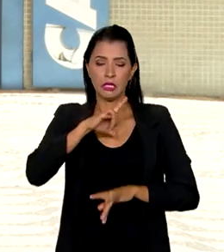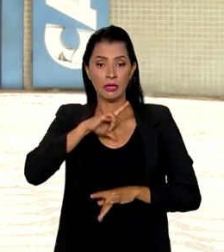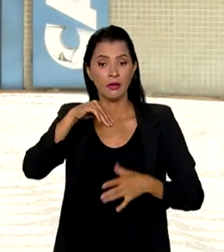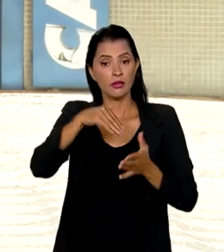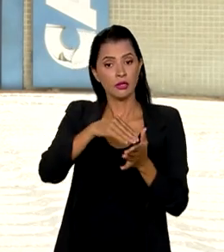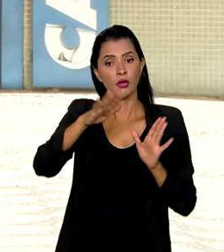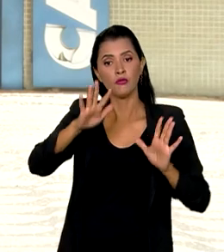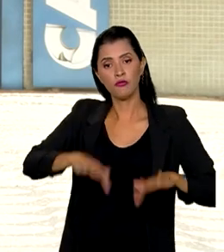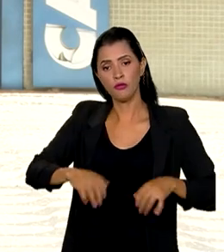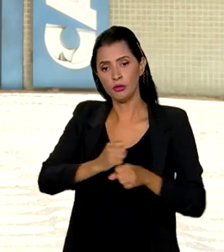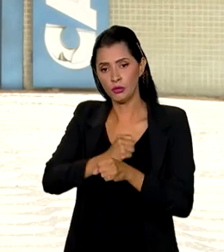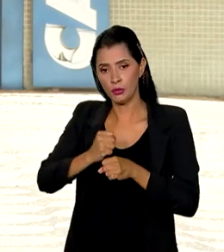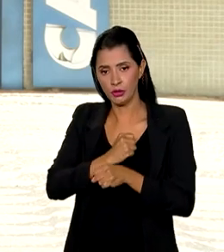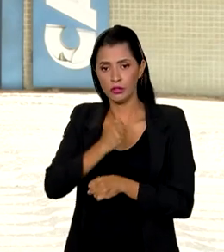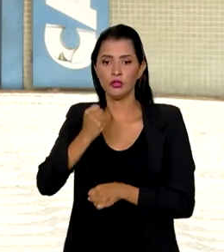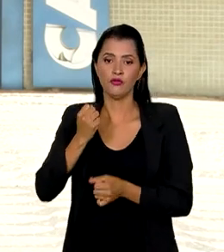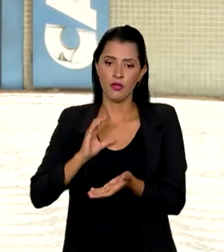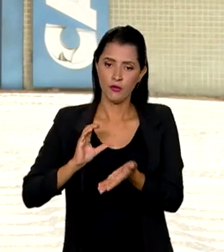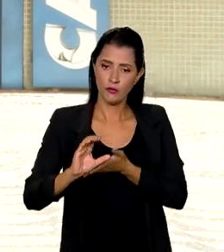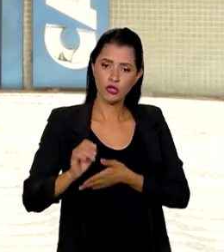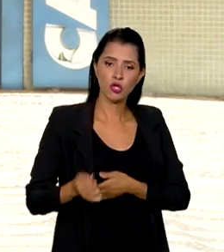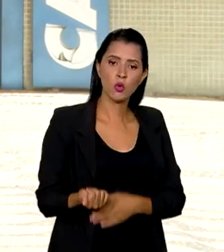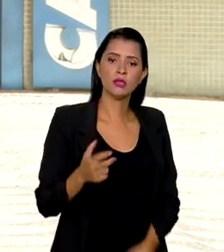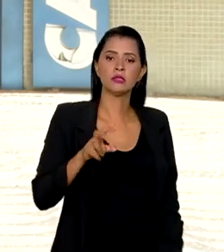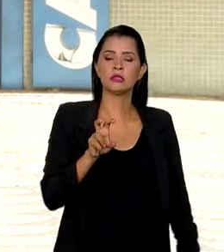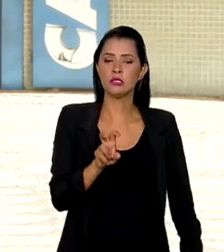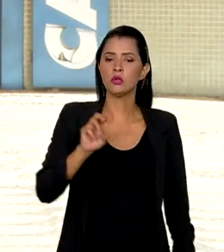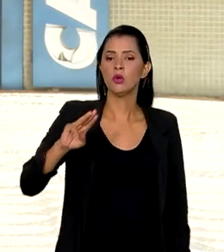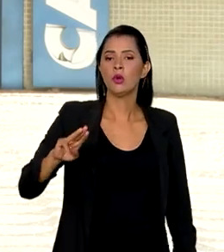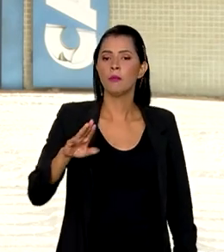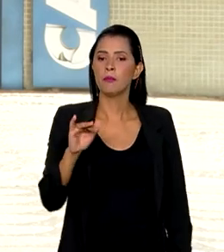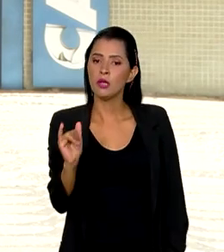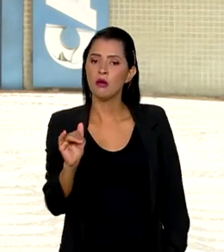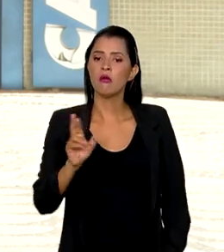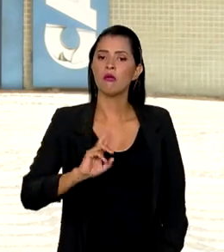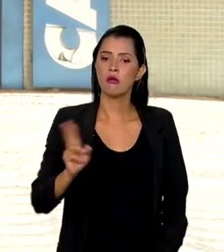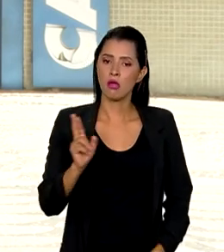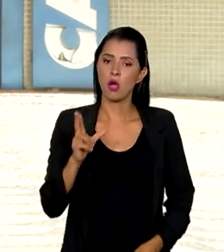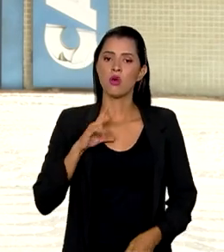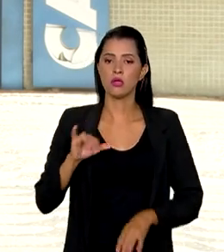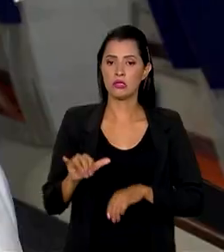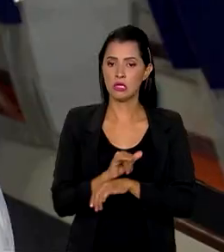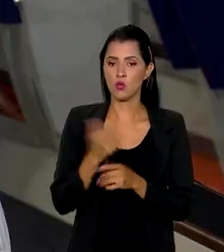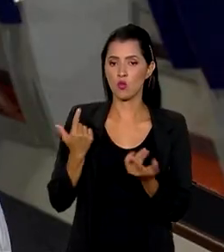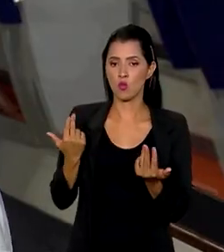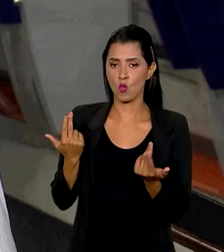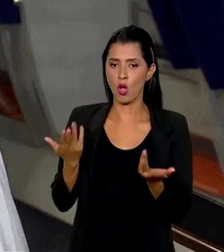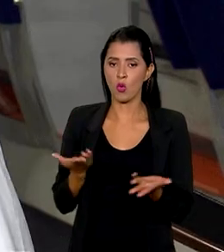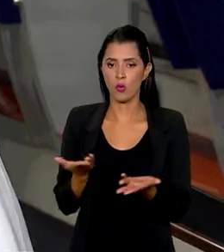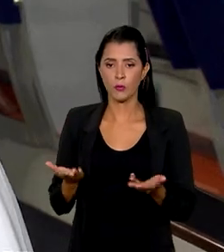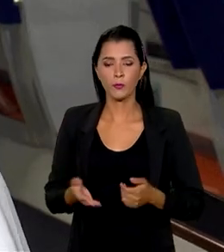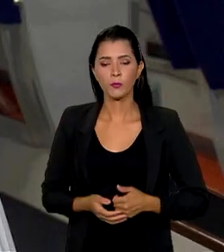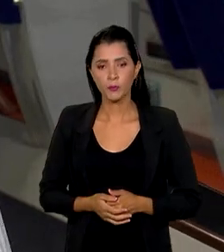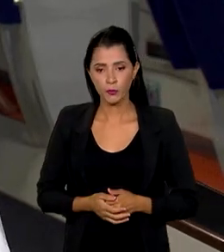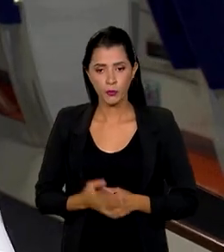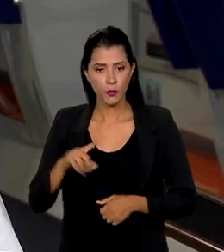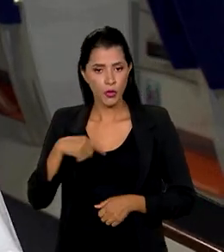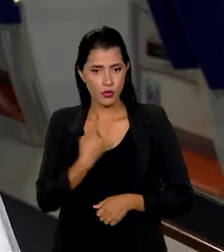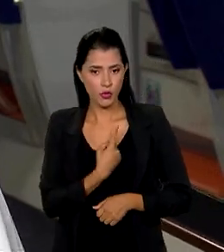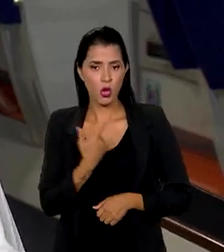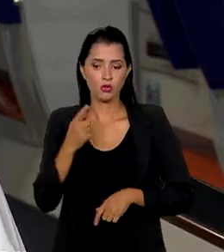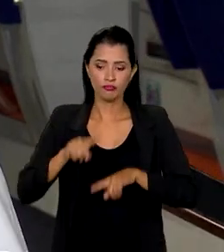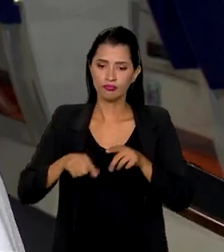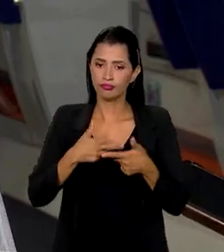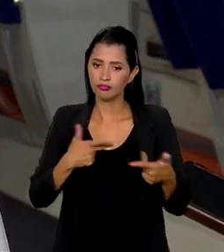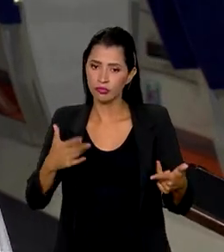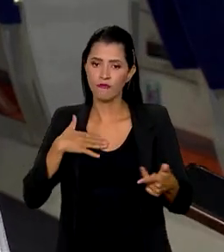Banco Público deve investir quase 5 bilhões de reais em medidas como estas. Os nossos equipamentos